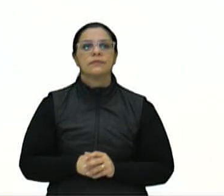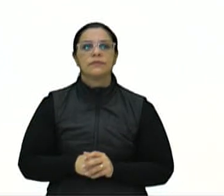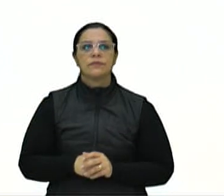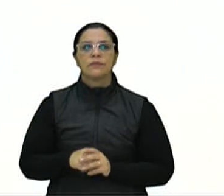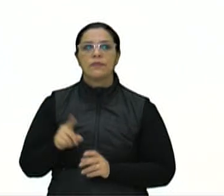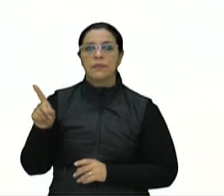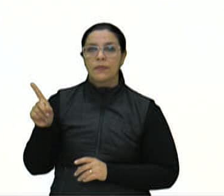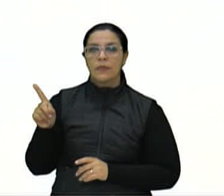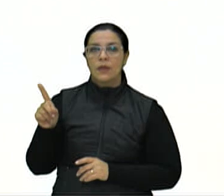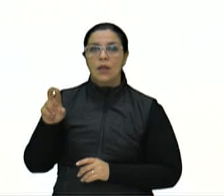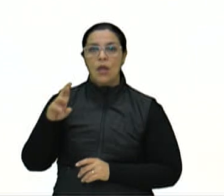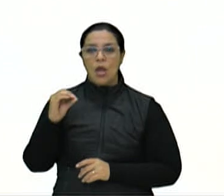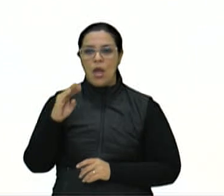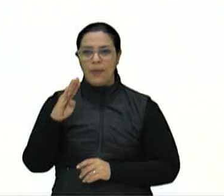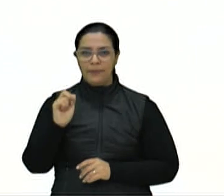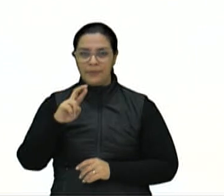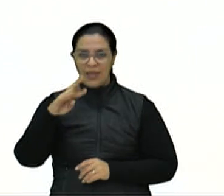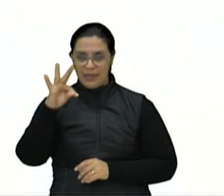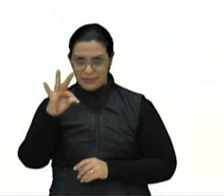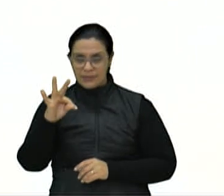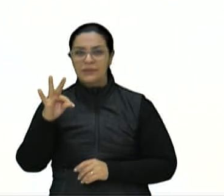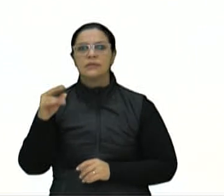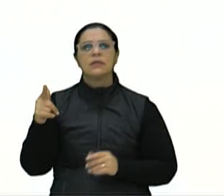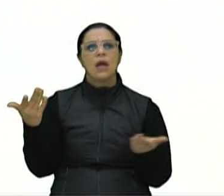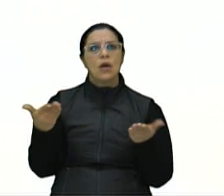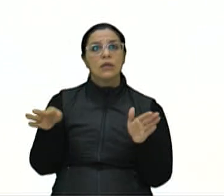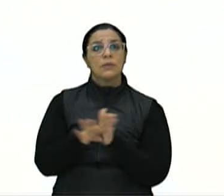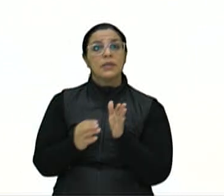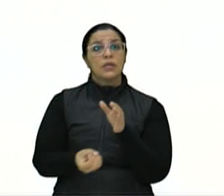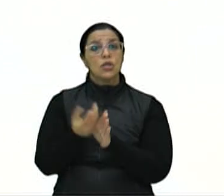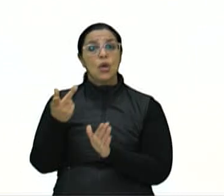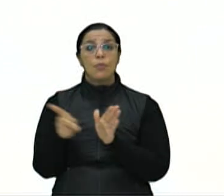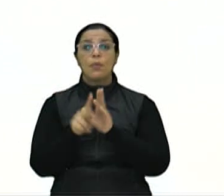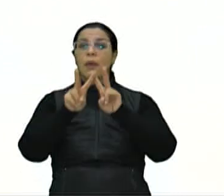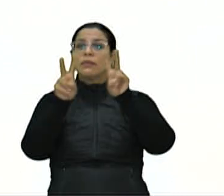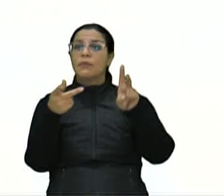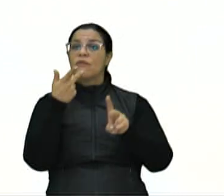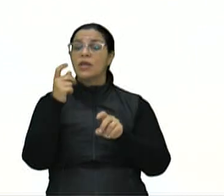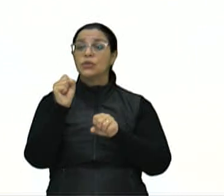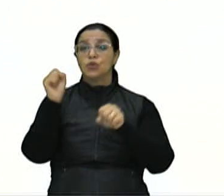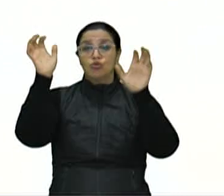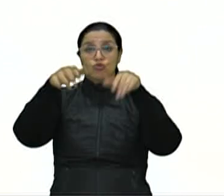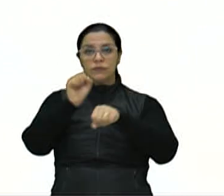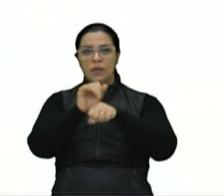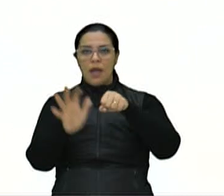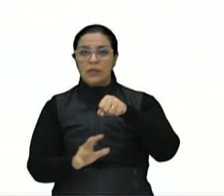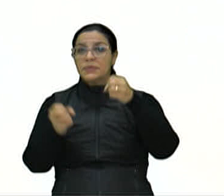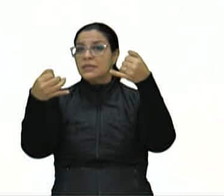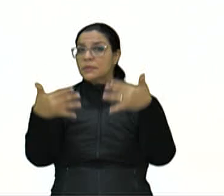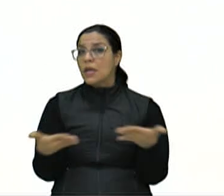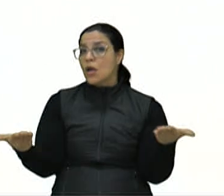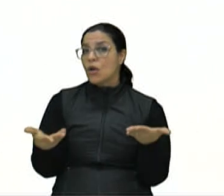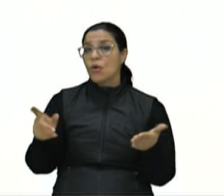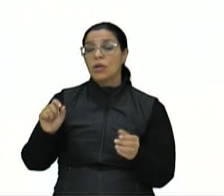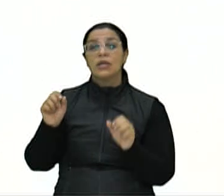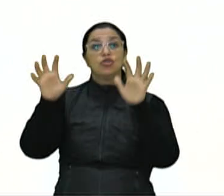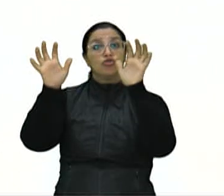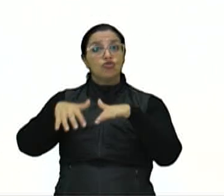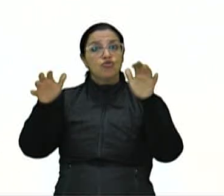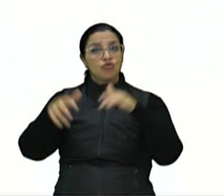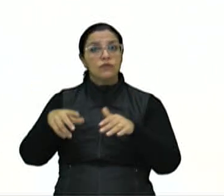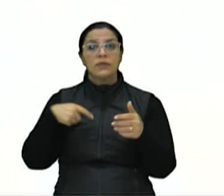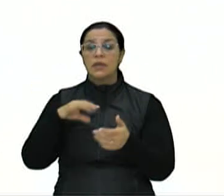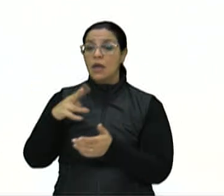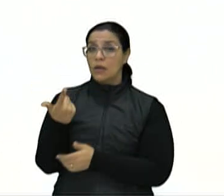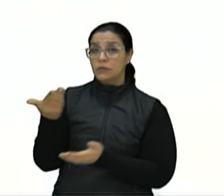1872, corrigindo, Robert August Smith criou o termo chuva ácida. É recente para descrever o que? Precipitações